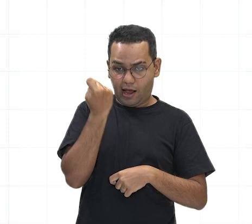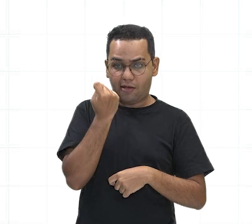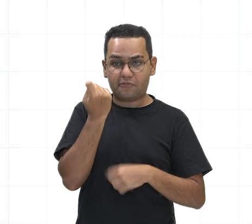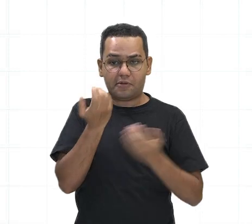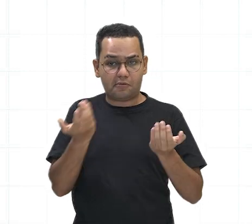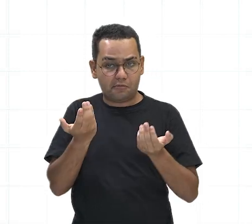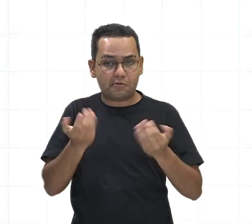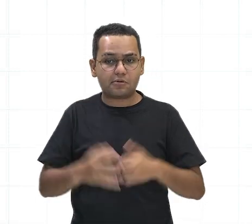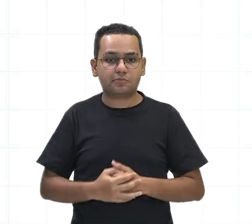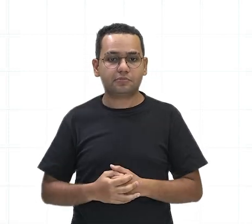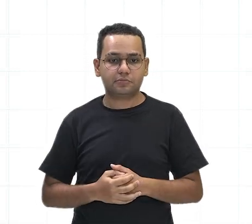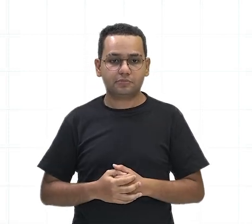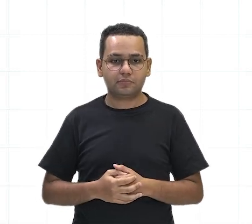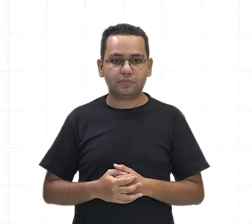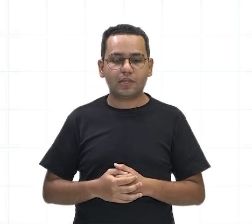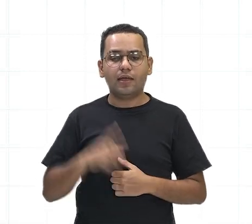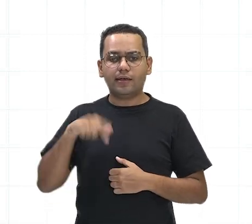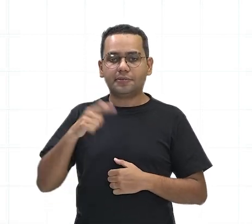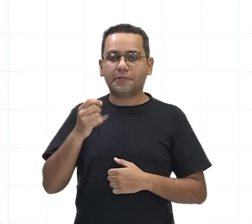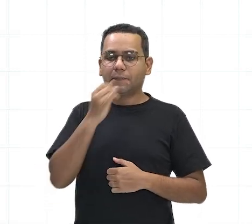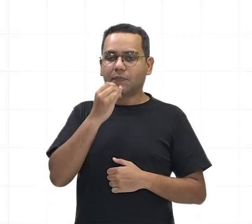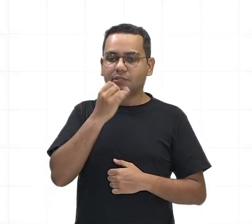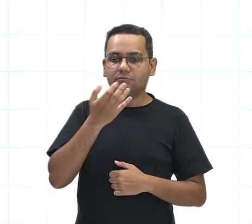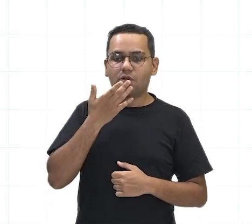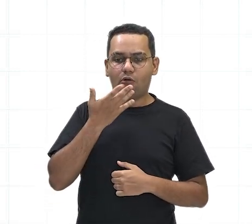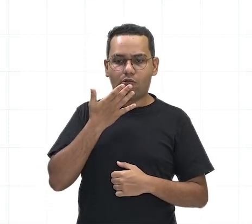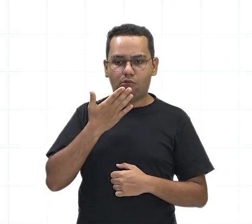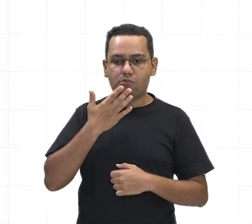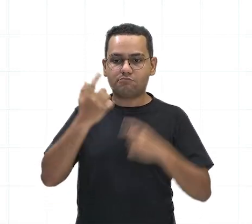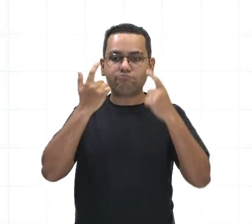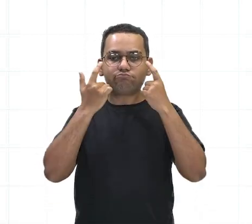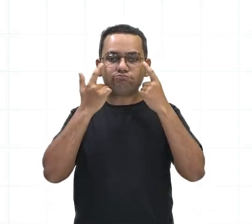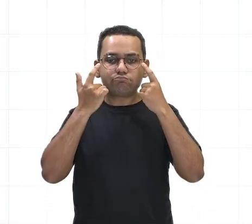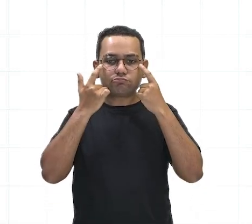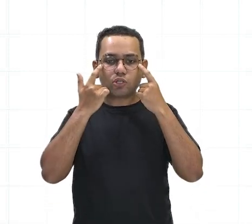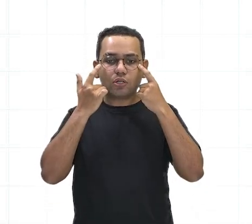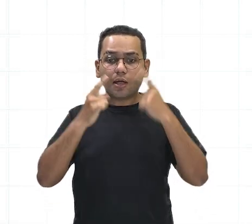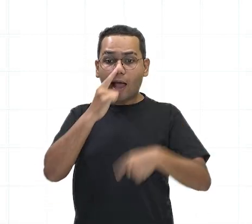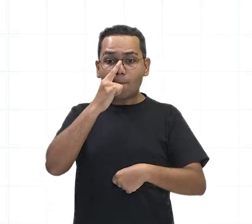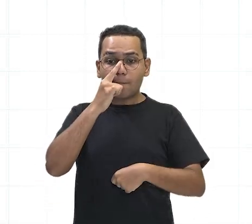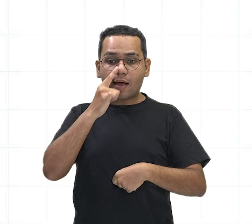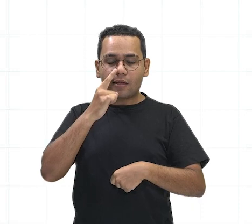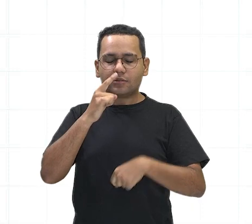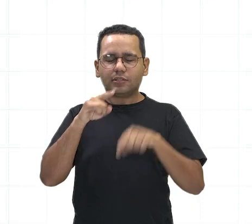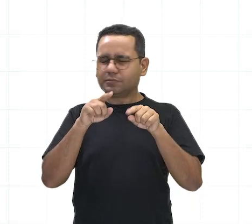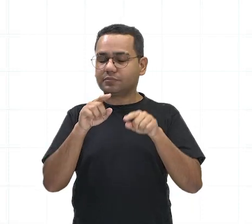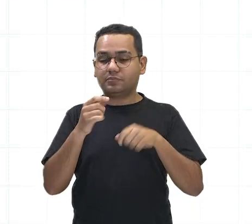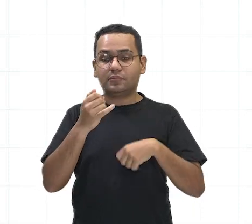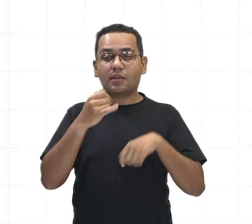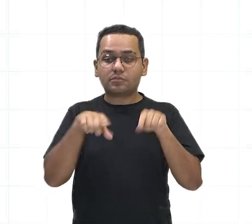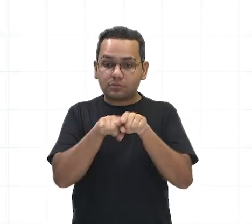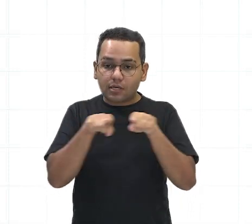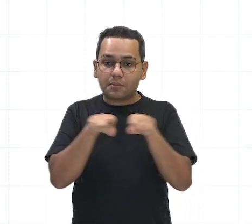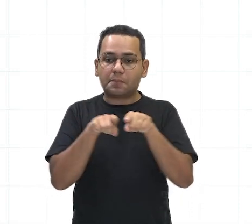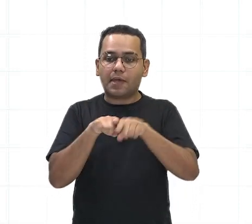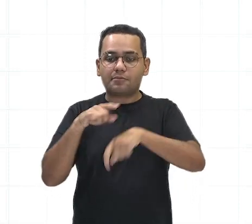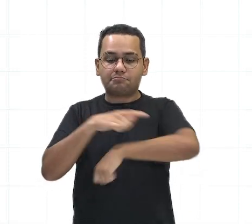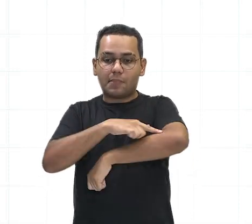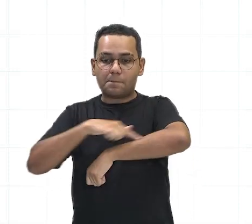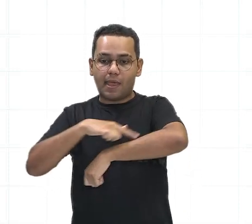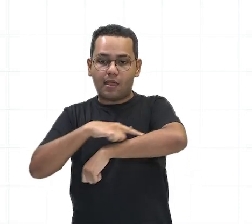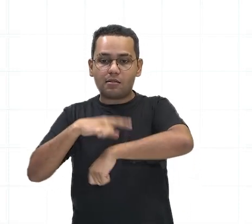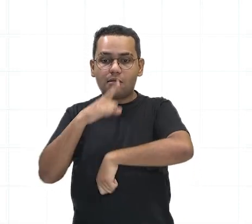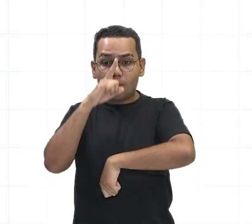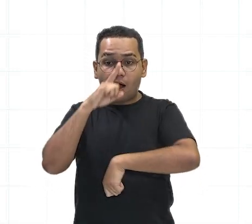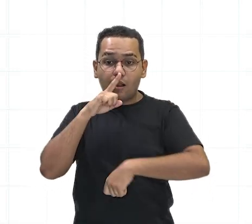malária, como, por exemplo, a icterícia, que é uma coloração amarelada na pele, nas mucosas e nos